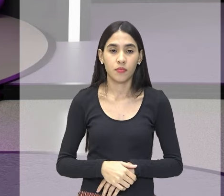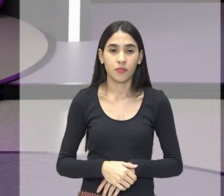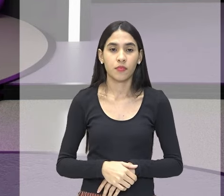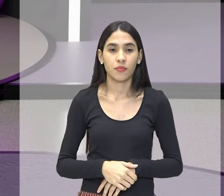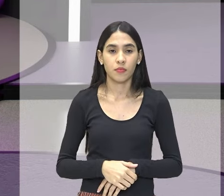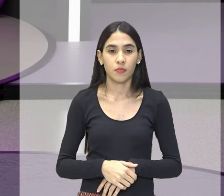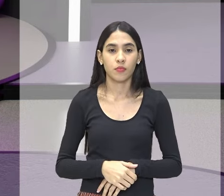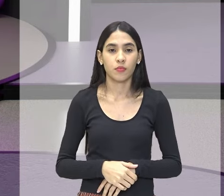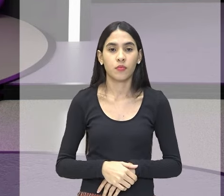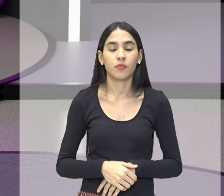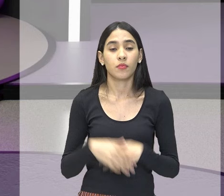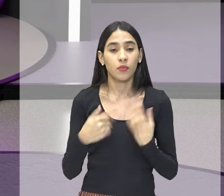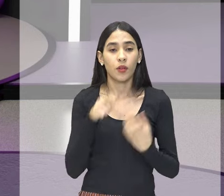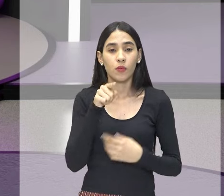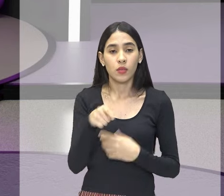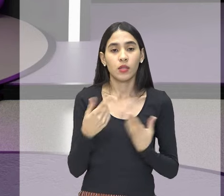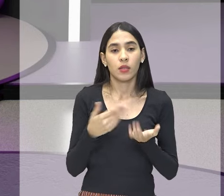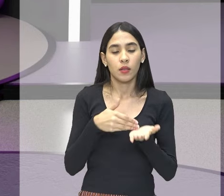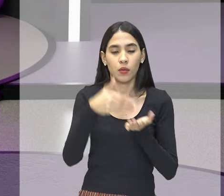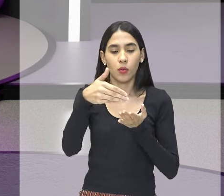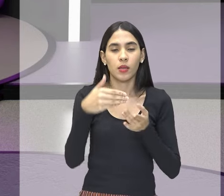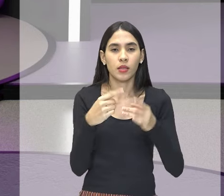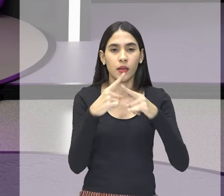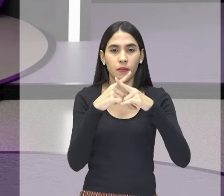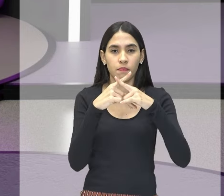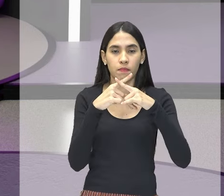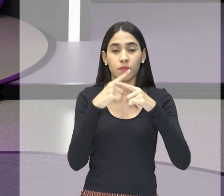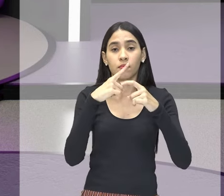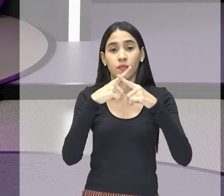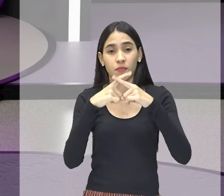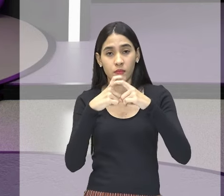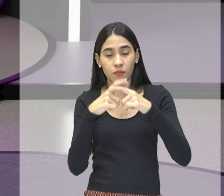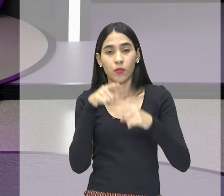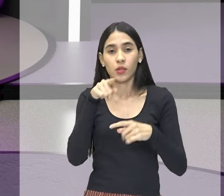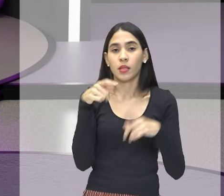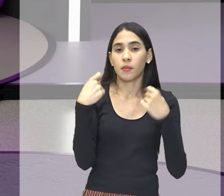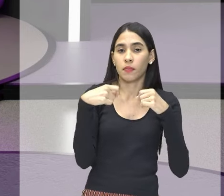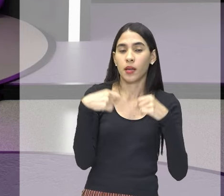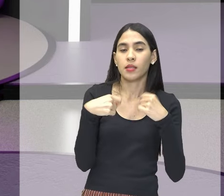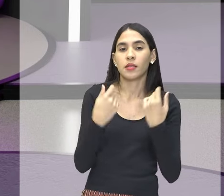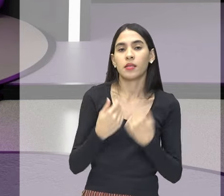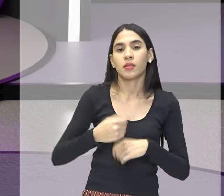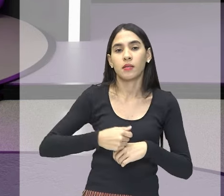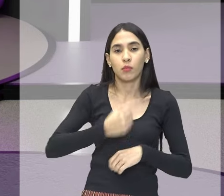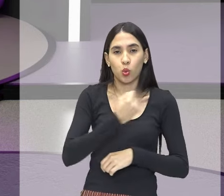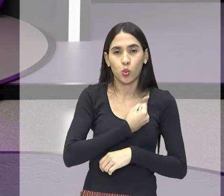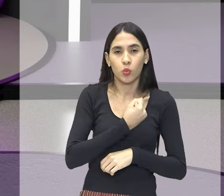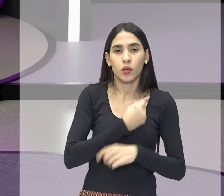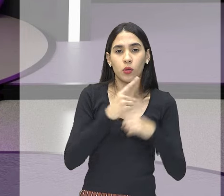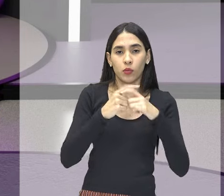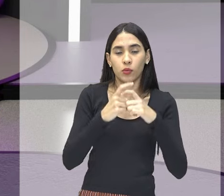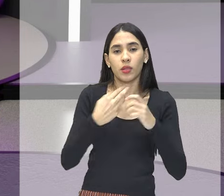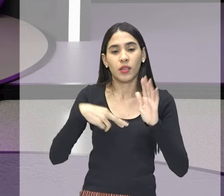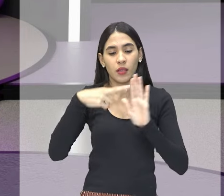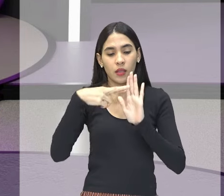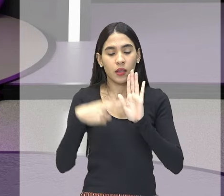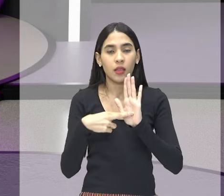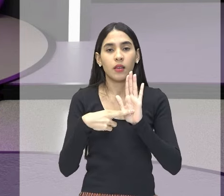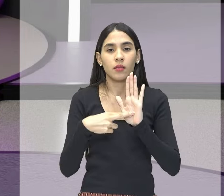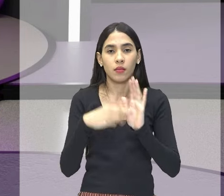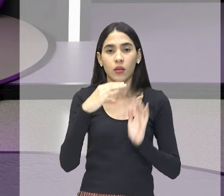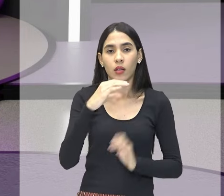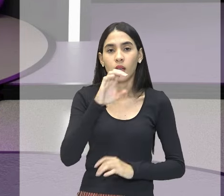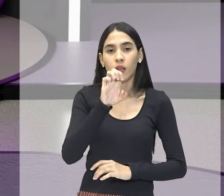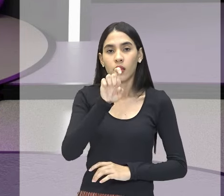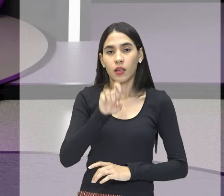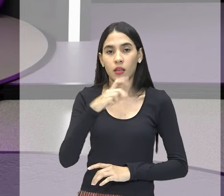variáveis. Ao multiplicar monômios, você deve multiplicar as variáveis usando as regras de expoentes.